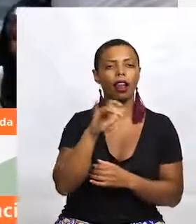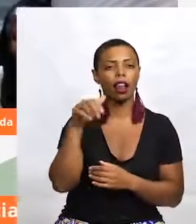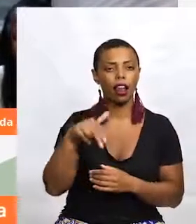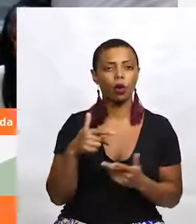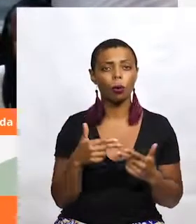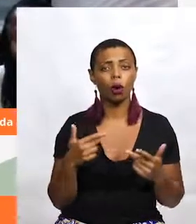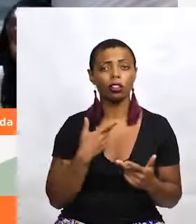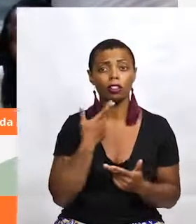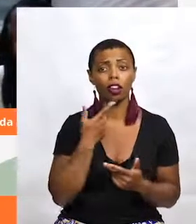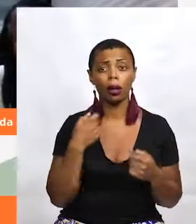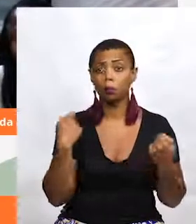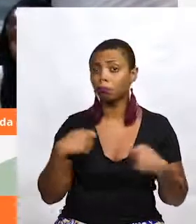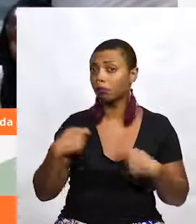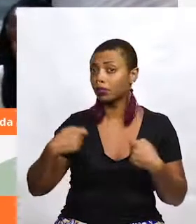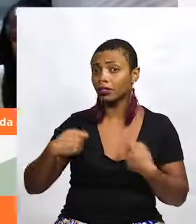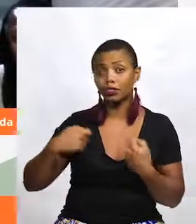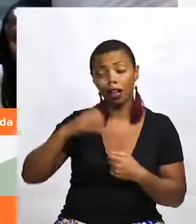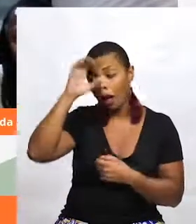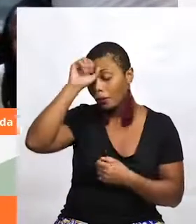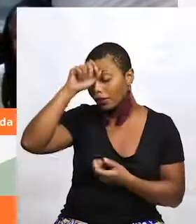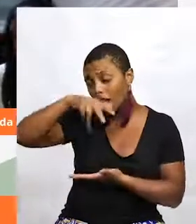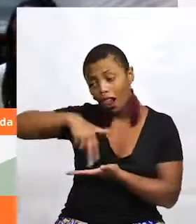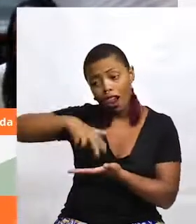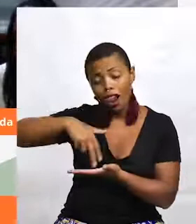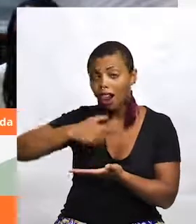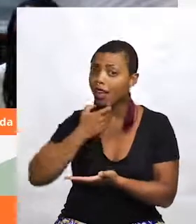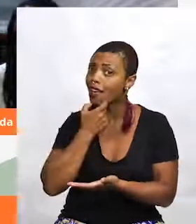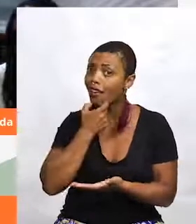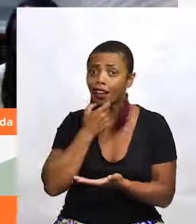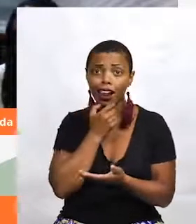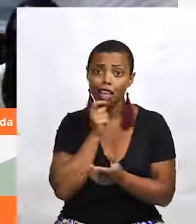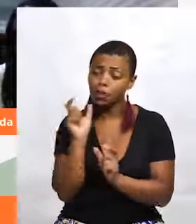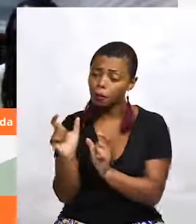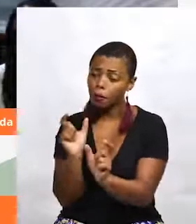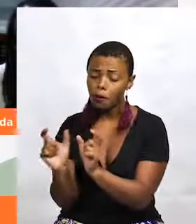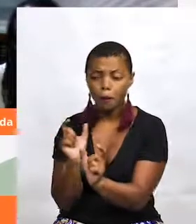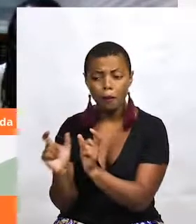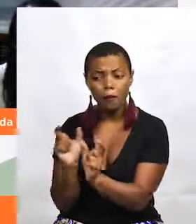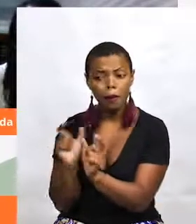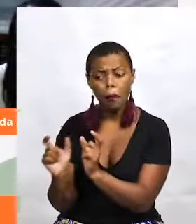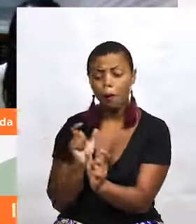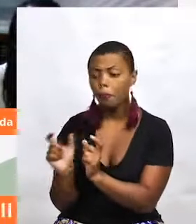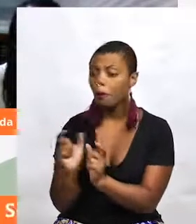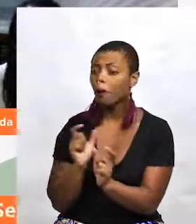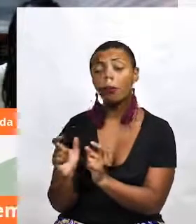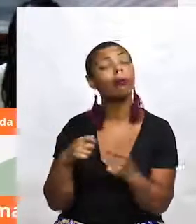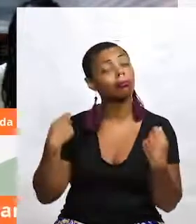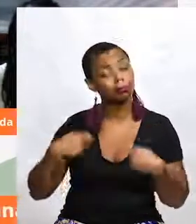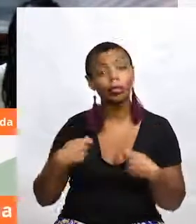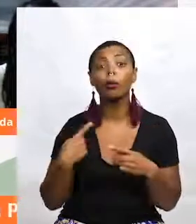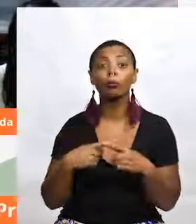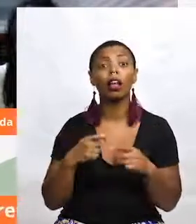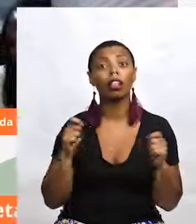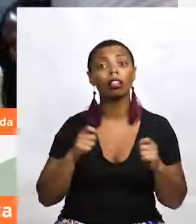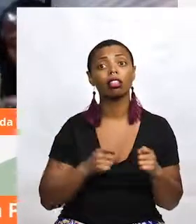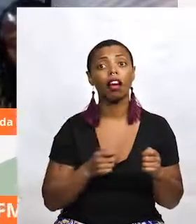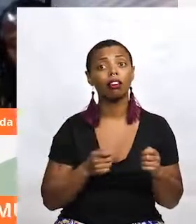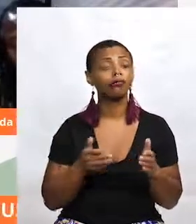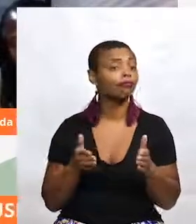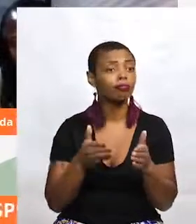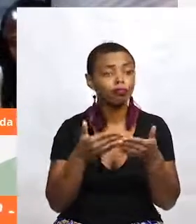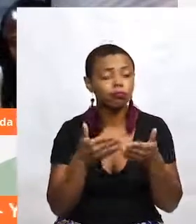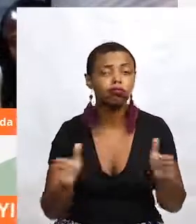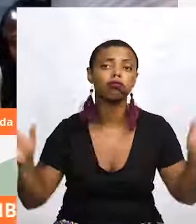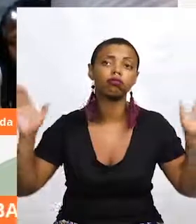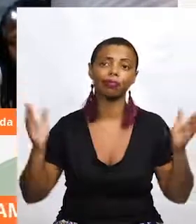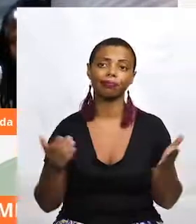é ler inglês, você tem que aprender a ler inglês, instrumental, que seja, porque isso vai te abrir portas, né? Quando eu